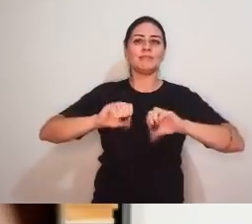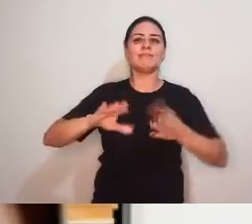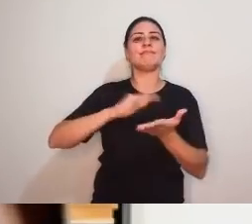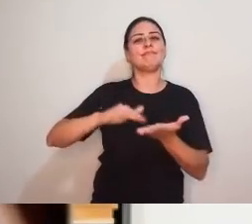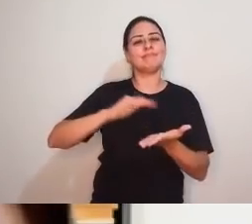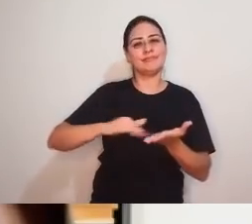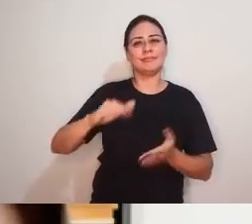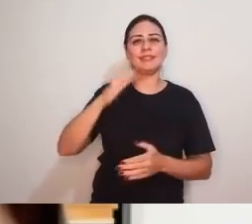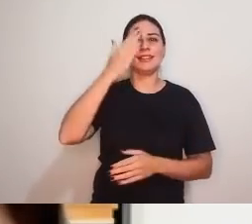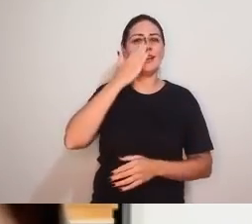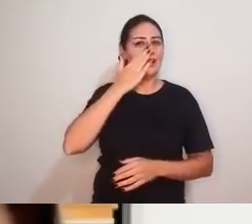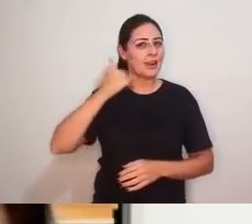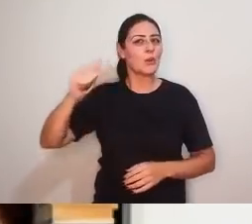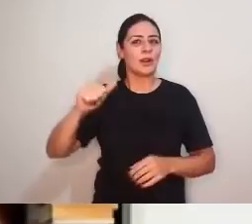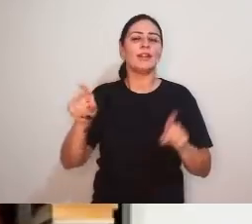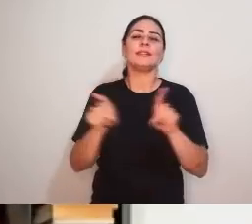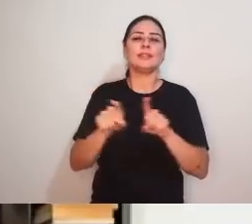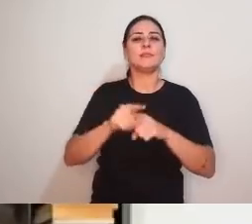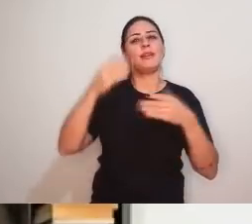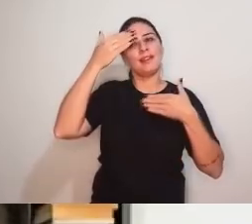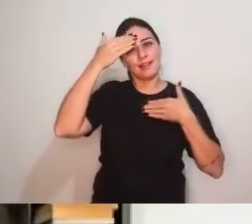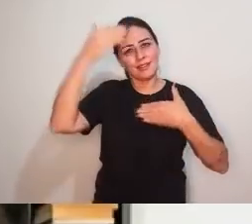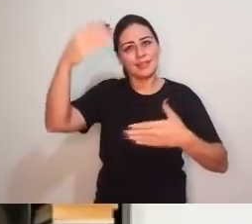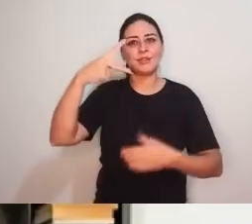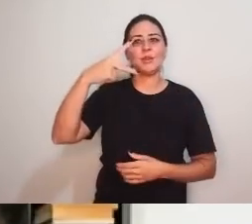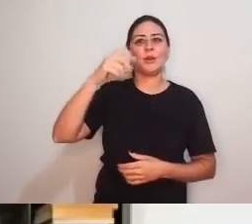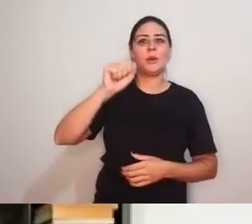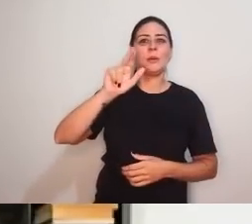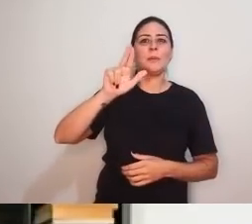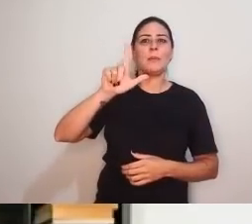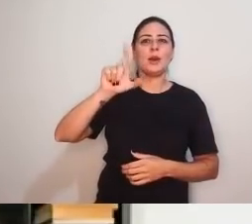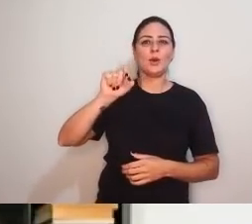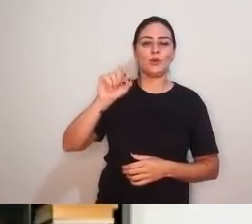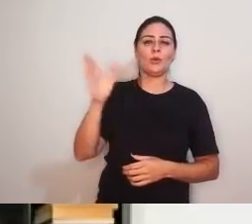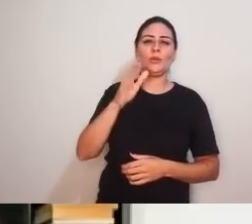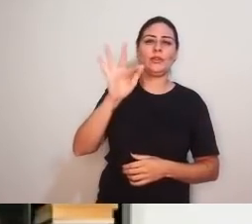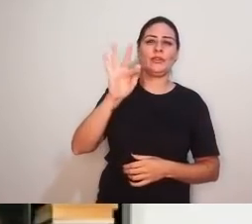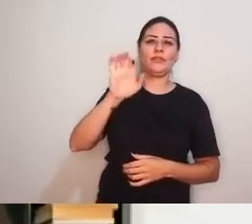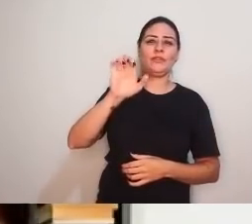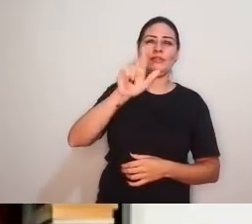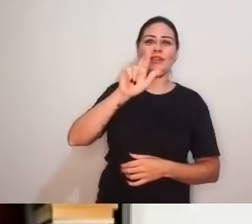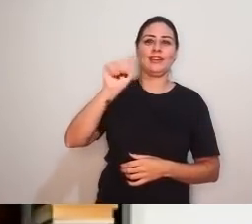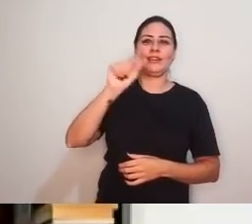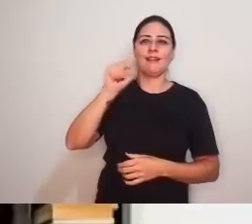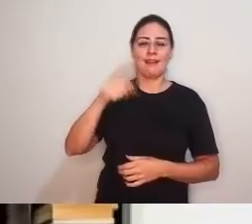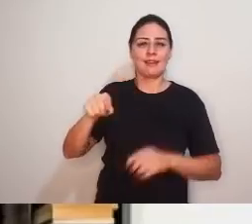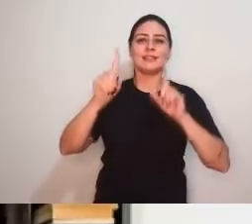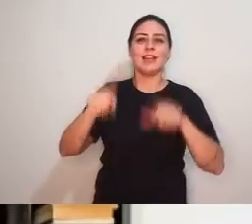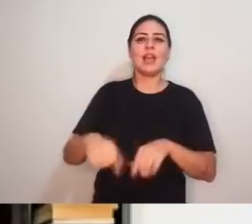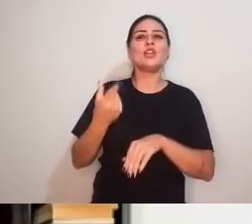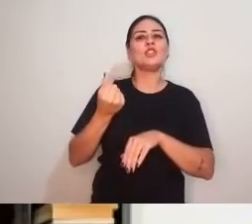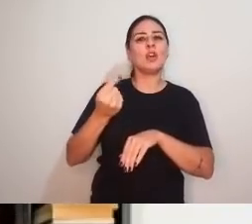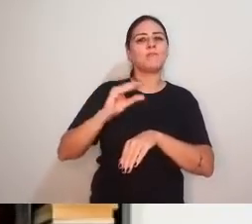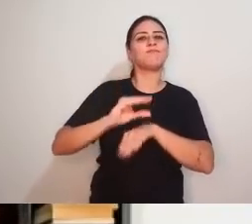nosso amigo Ferraz, né, o Paulo Ferraz, que gentilmente está aqui patrocinando a atuação do professor nesse